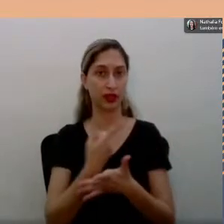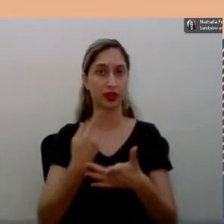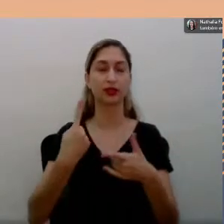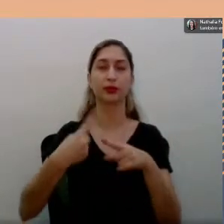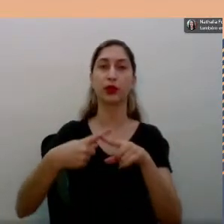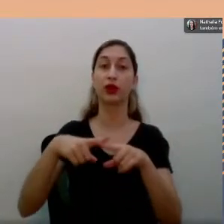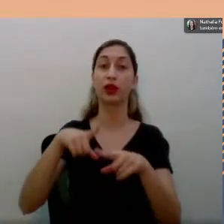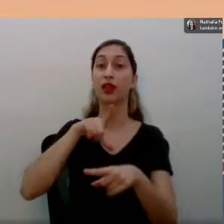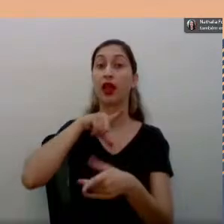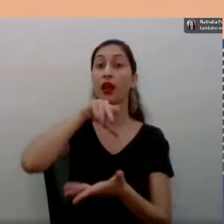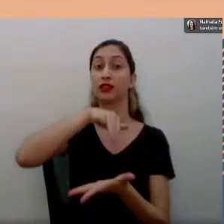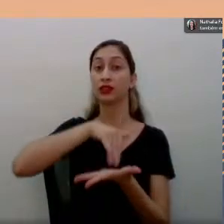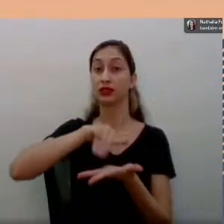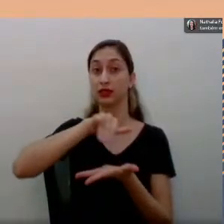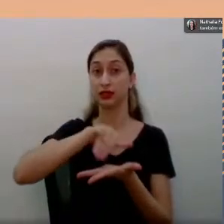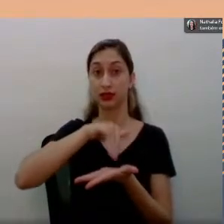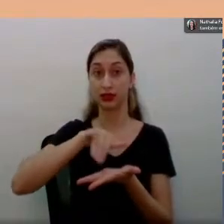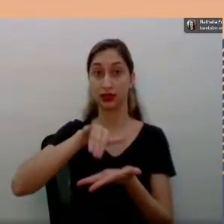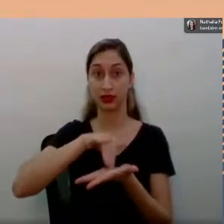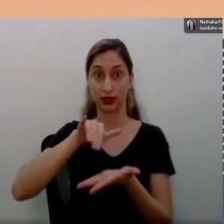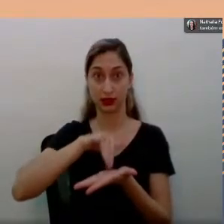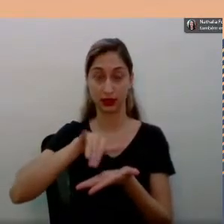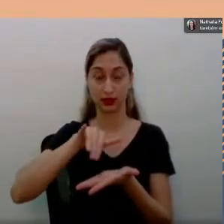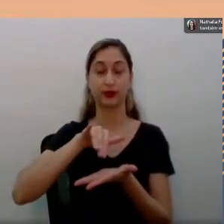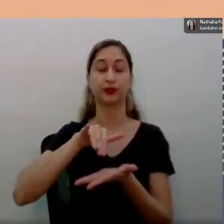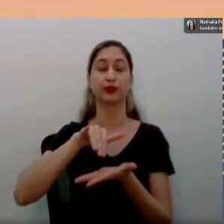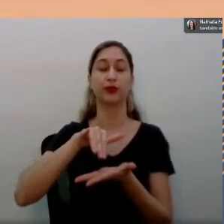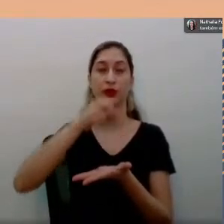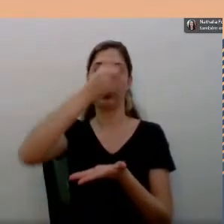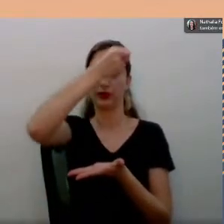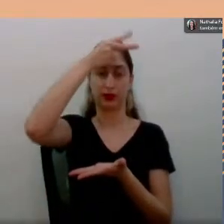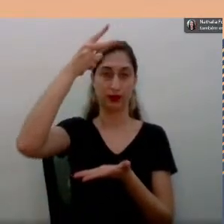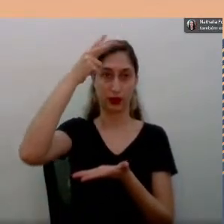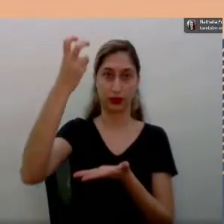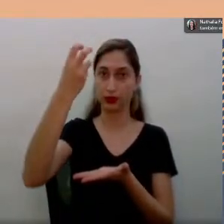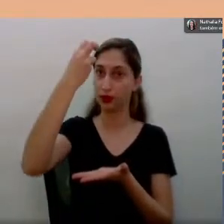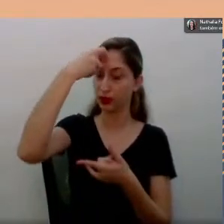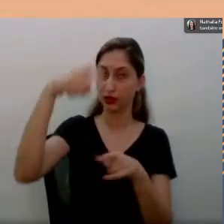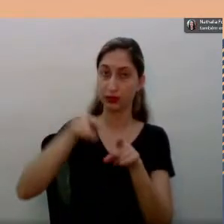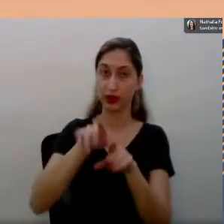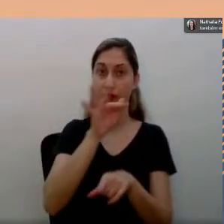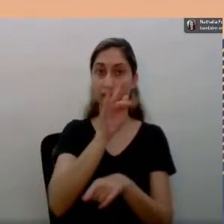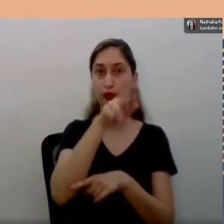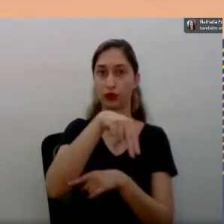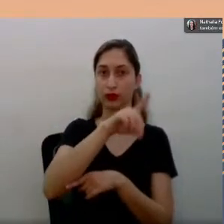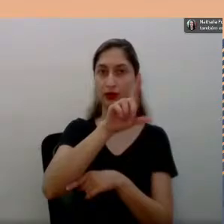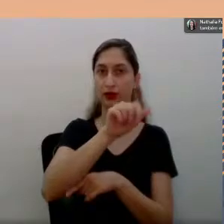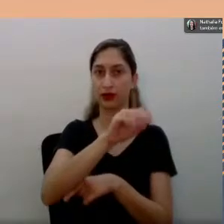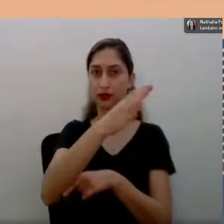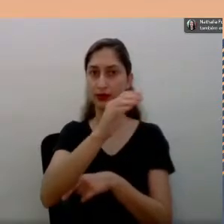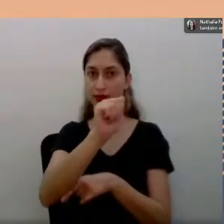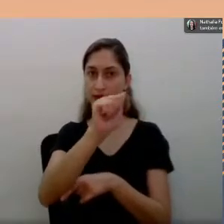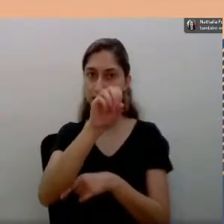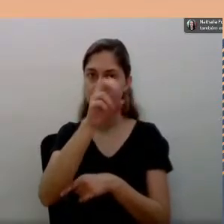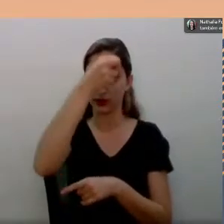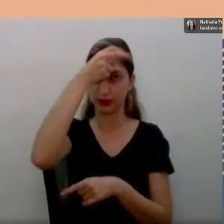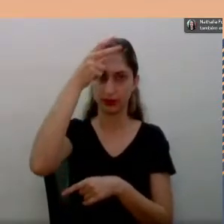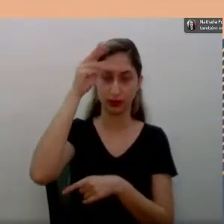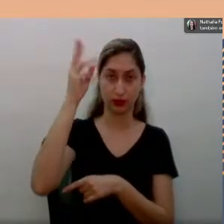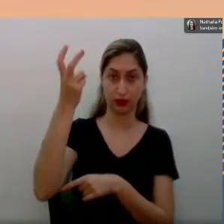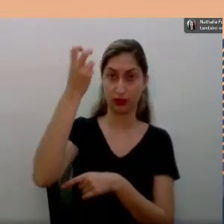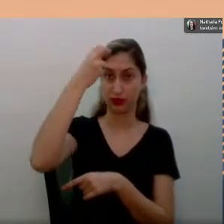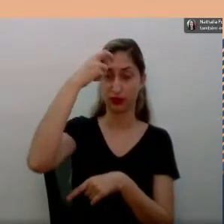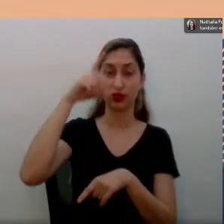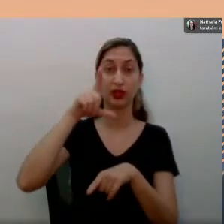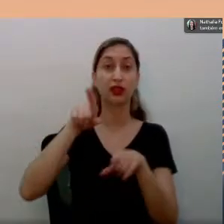de cultura e Fundação Municipal de Cultura né que conta Com patrocínio do Instituto unimed-bh né viabilizado por mais